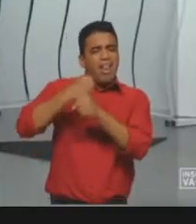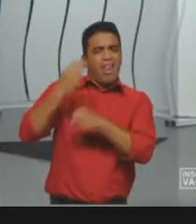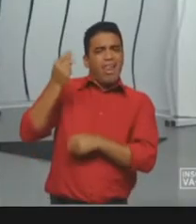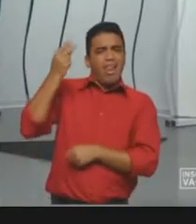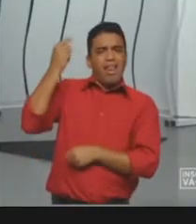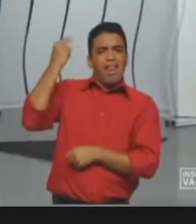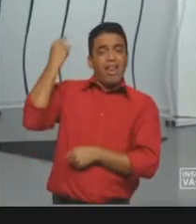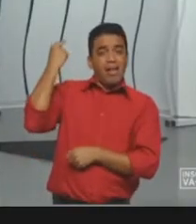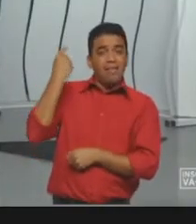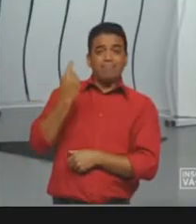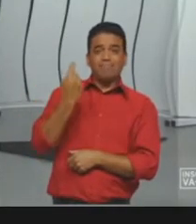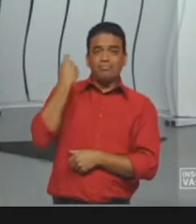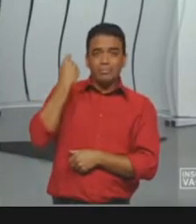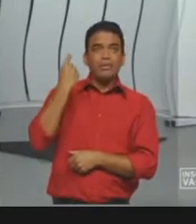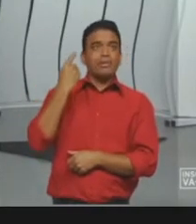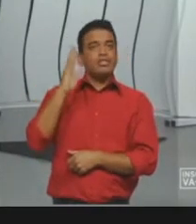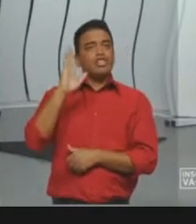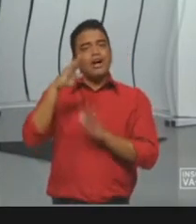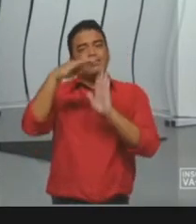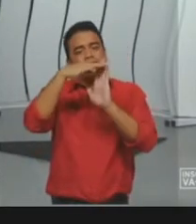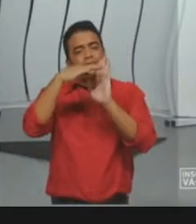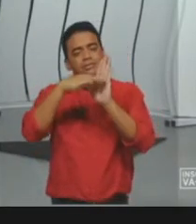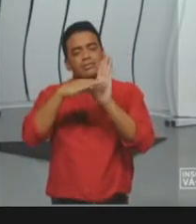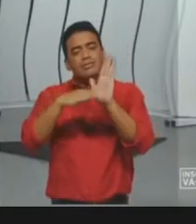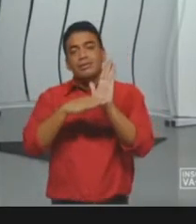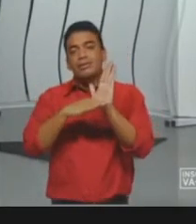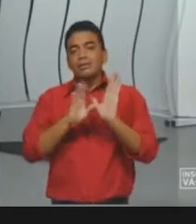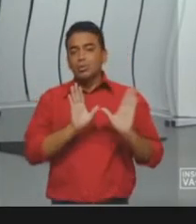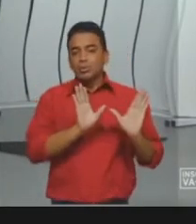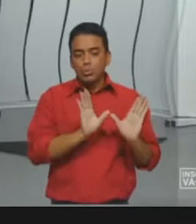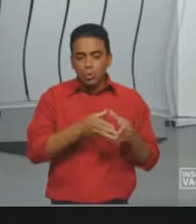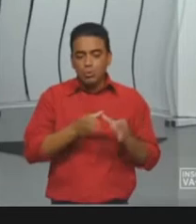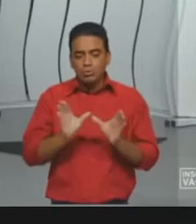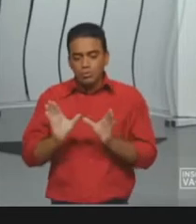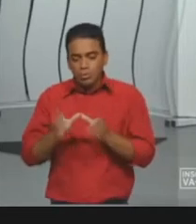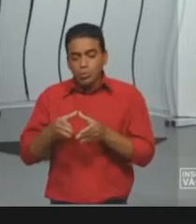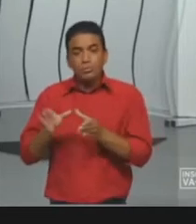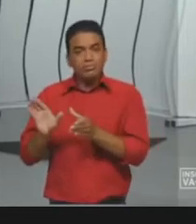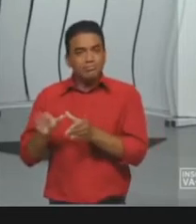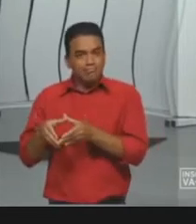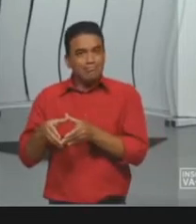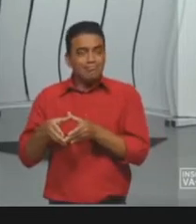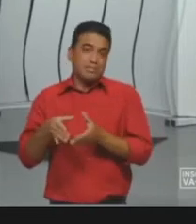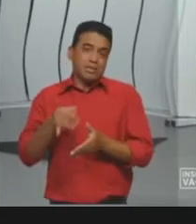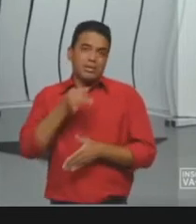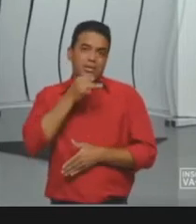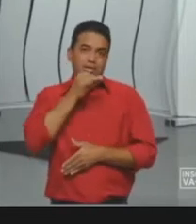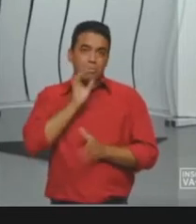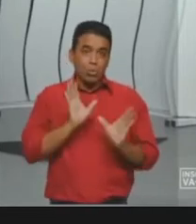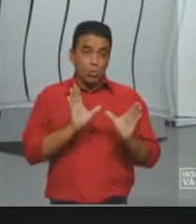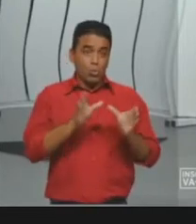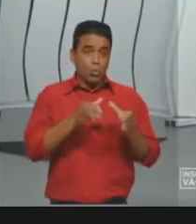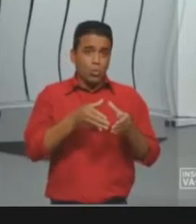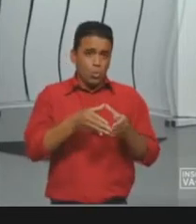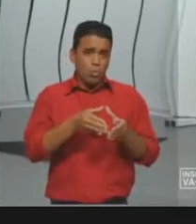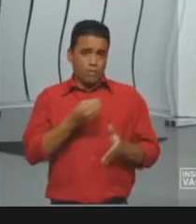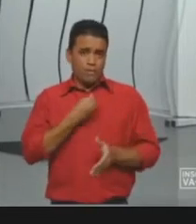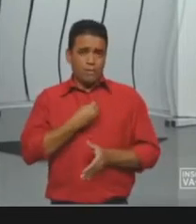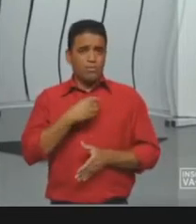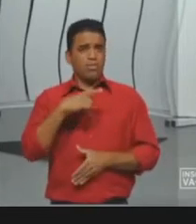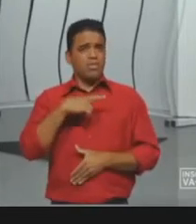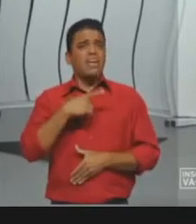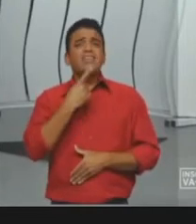já tinha uma pequena classificação de seres vivos. Olha, então a gente tem seres vivos com sangue, eu estou pensando aqui em sangue vermelho, tá? Tal como o